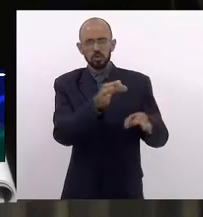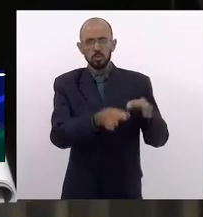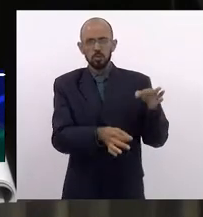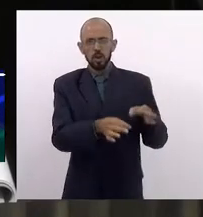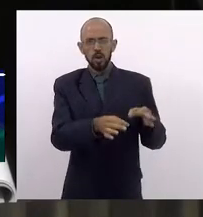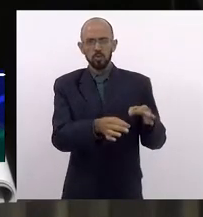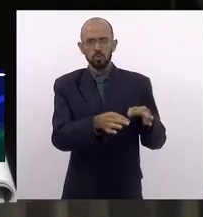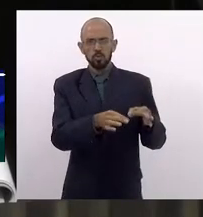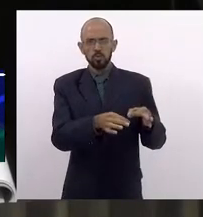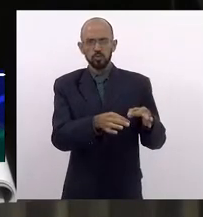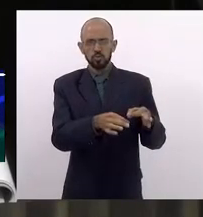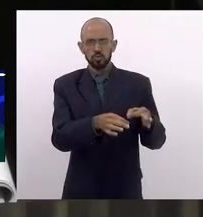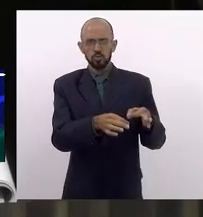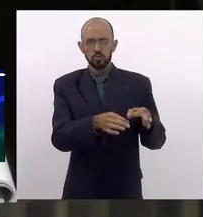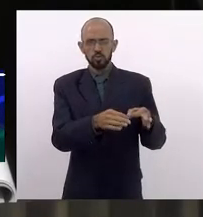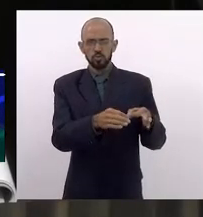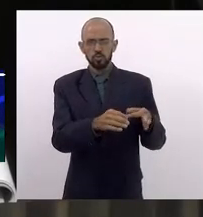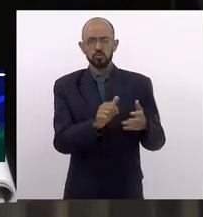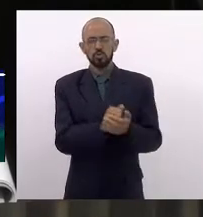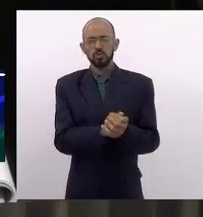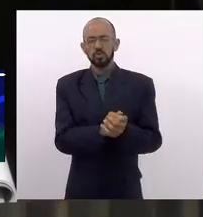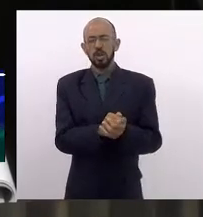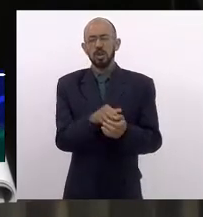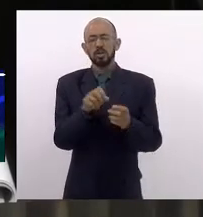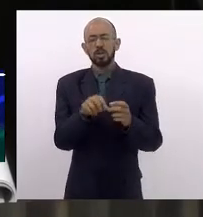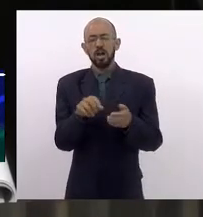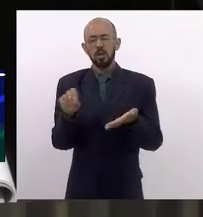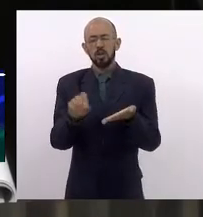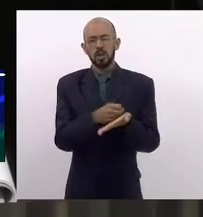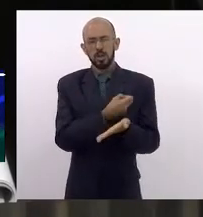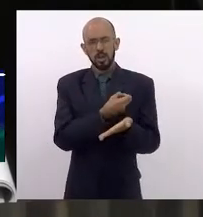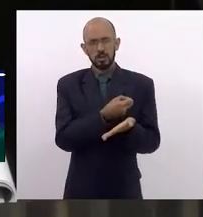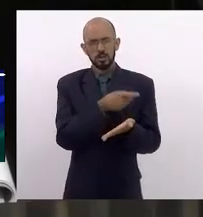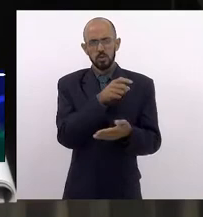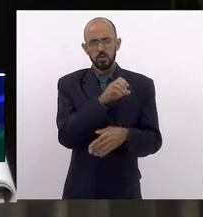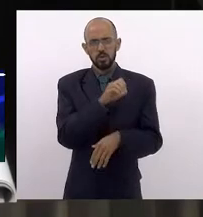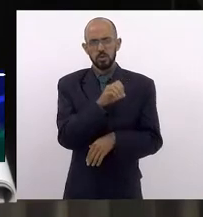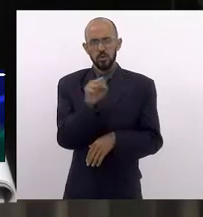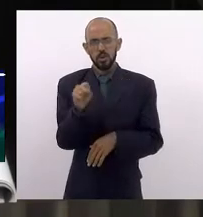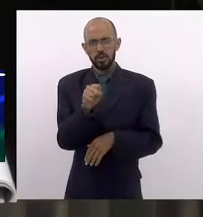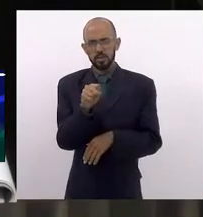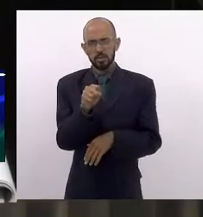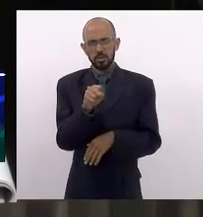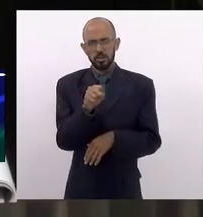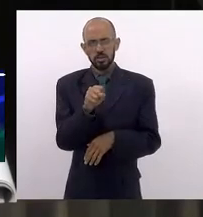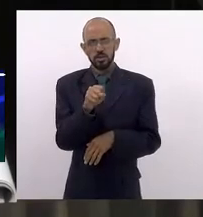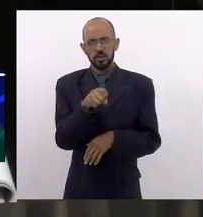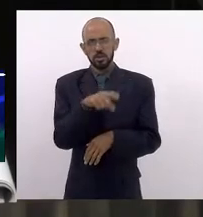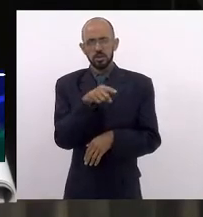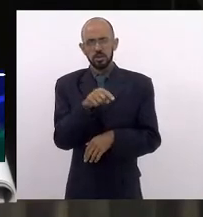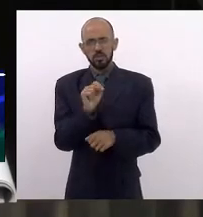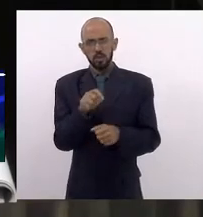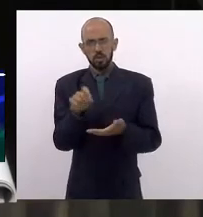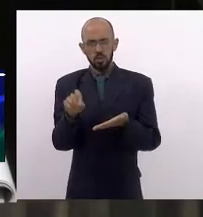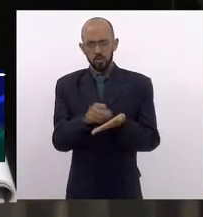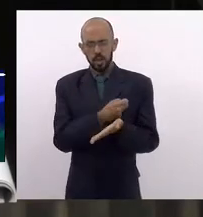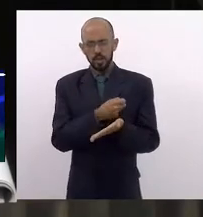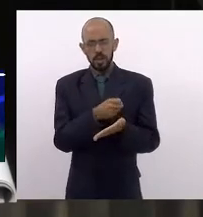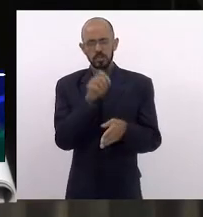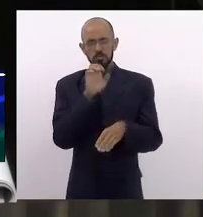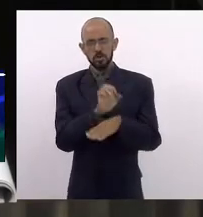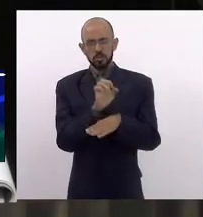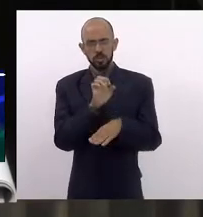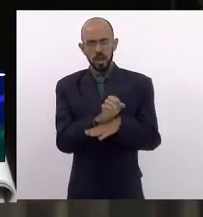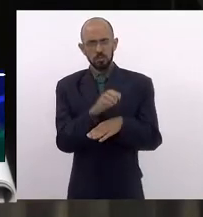irregularidades do conjunto da contratação dessas preces foram contratados pelo Estado para